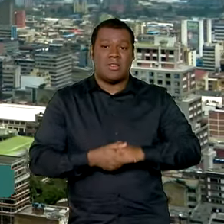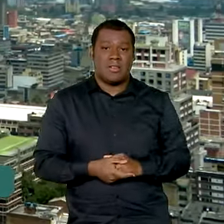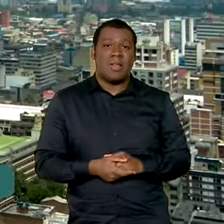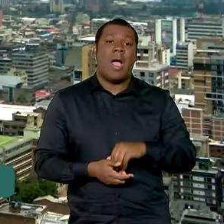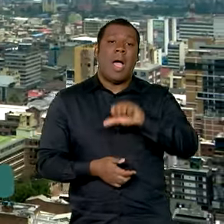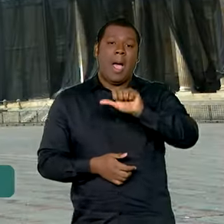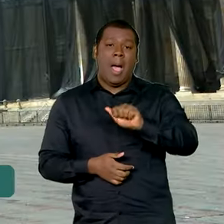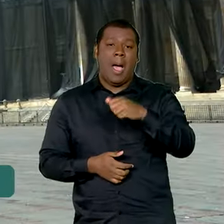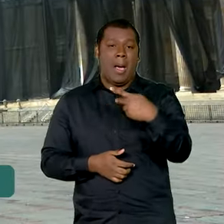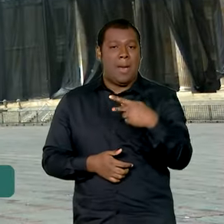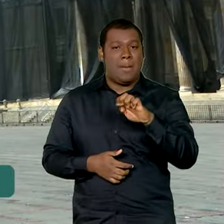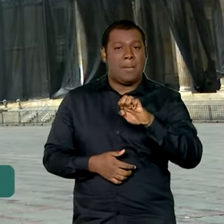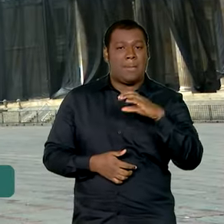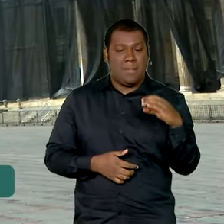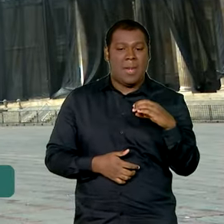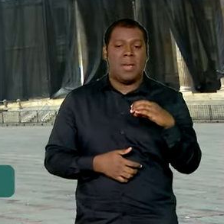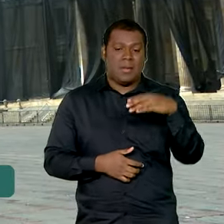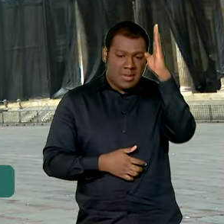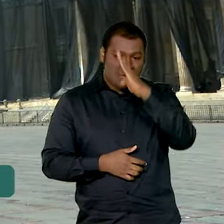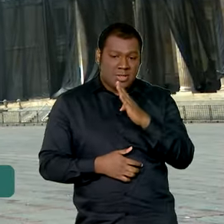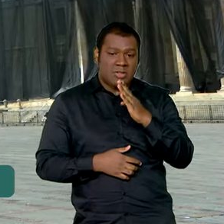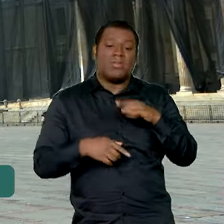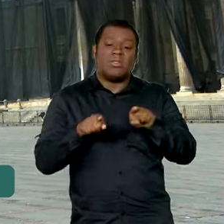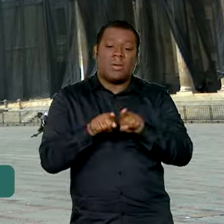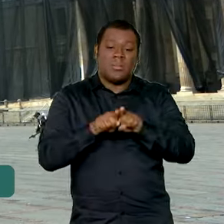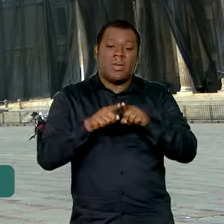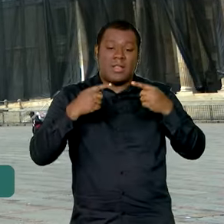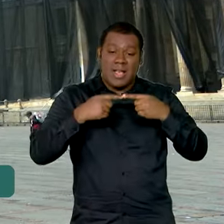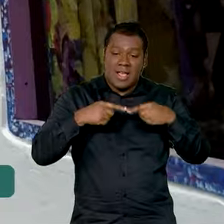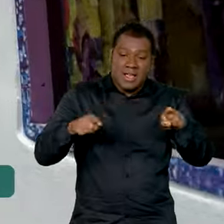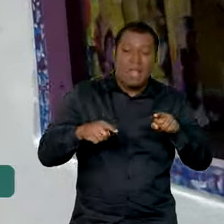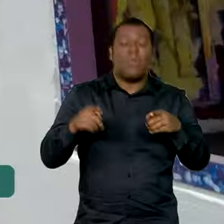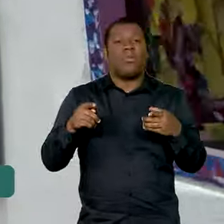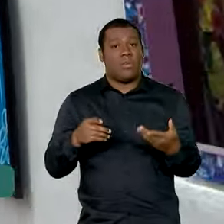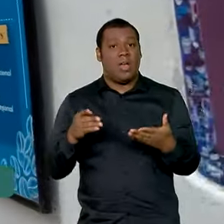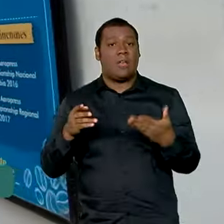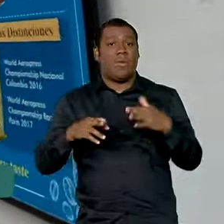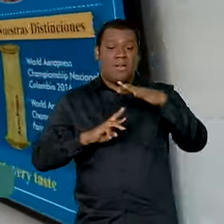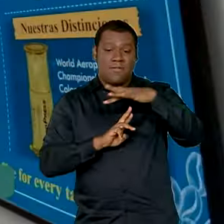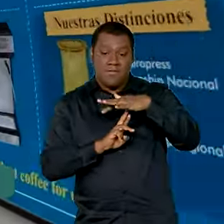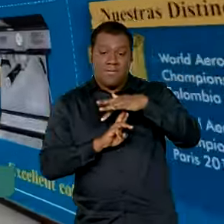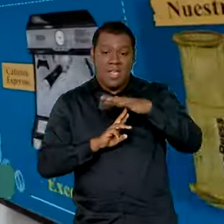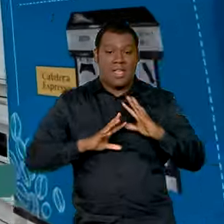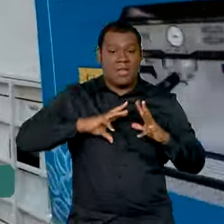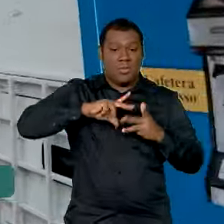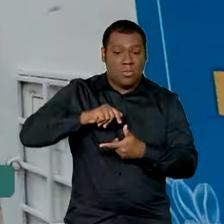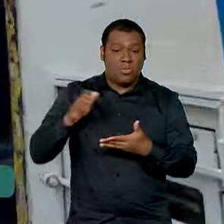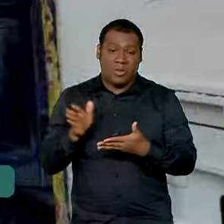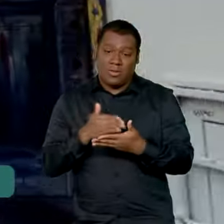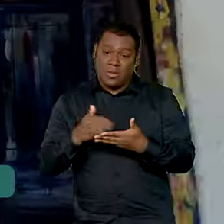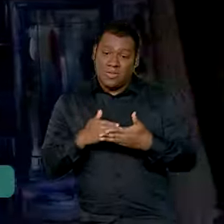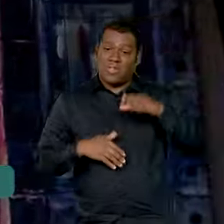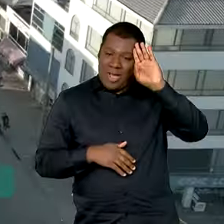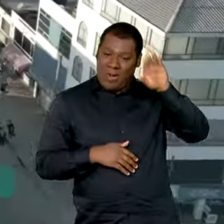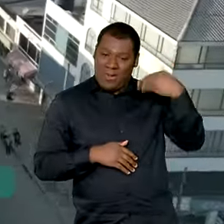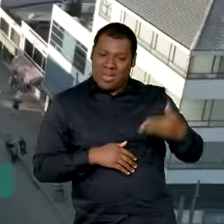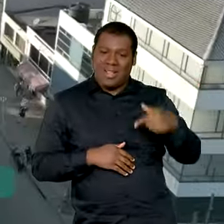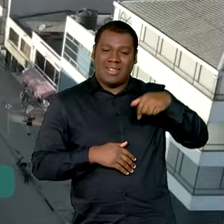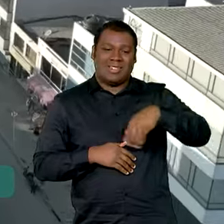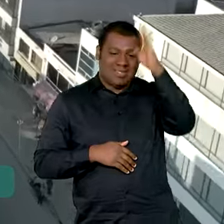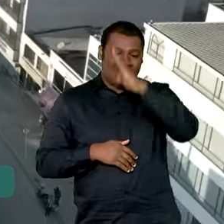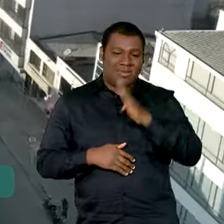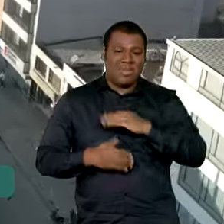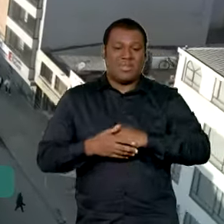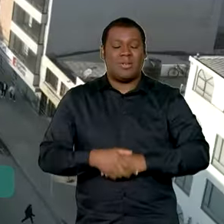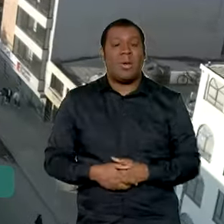pela Apex Brasil, e farão a abertura da Feira Internacional do Livro, em que o Brasil será o país homenageado. Principal